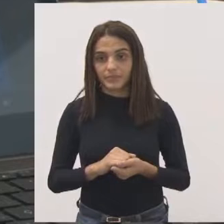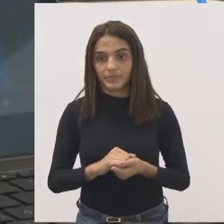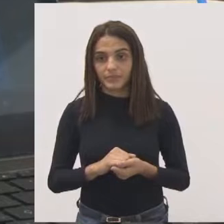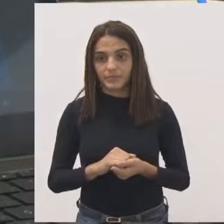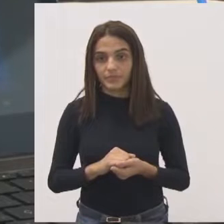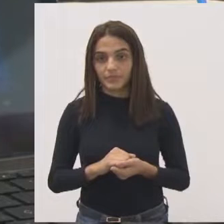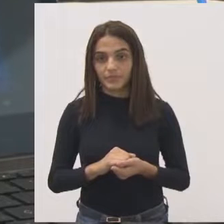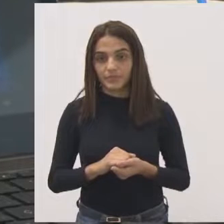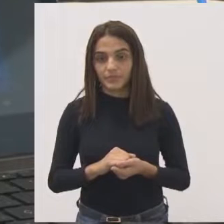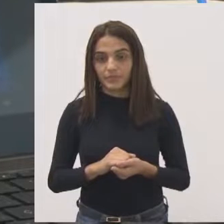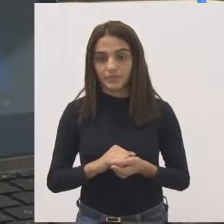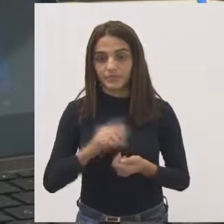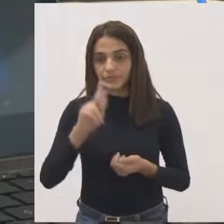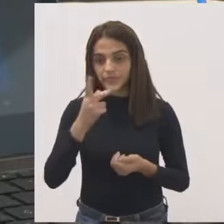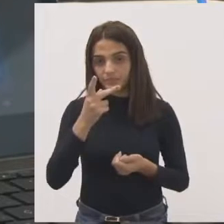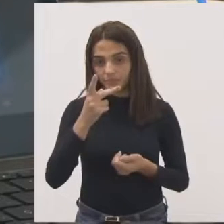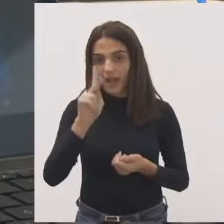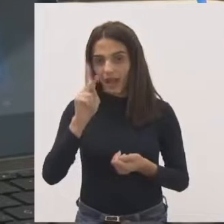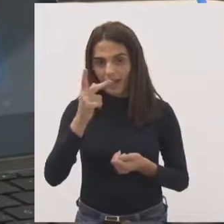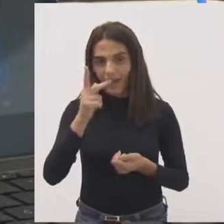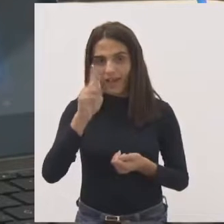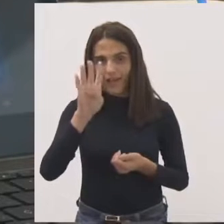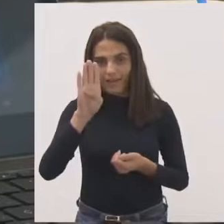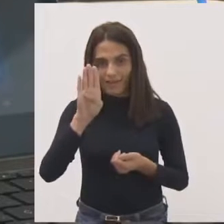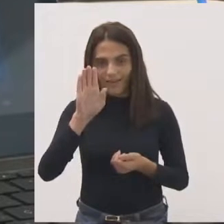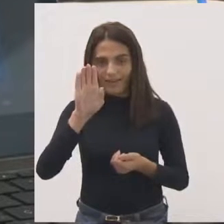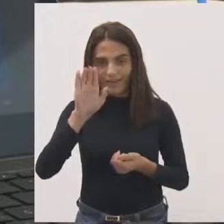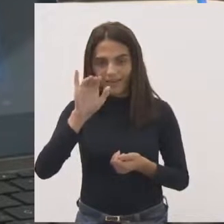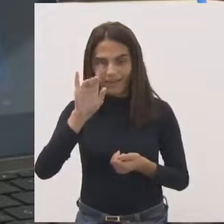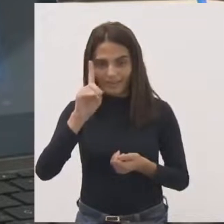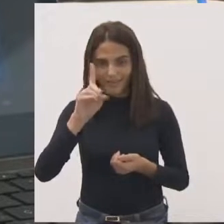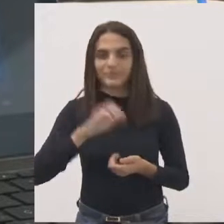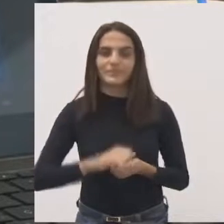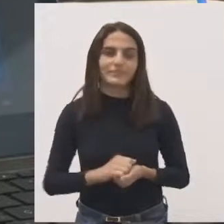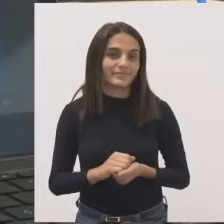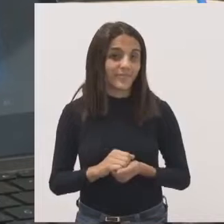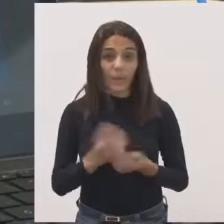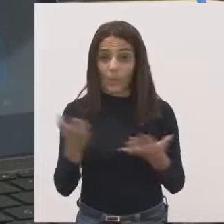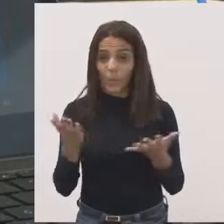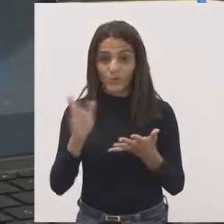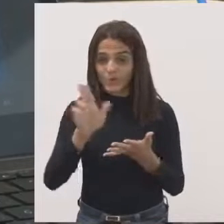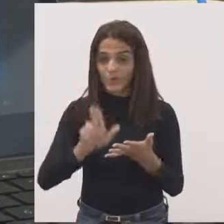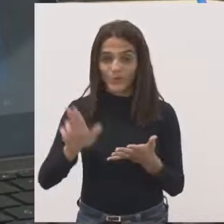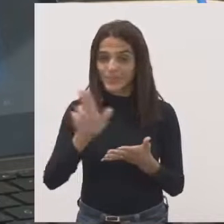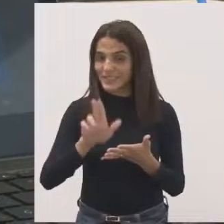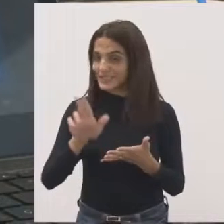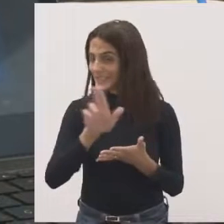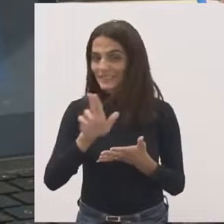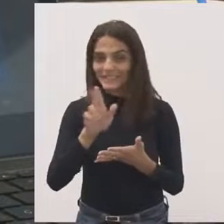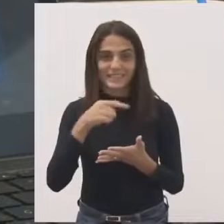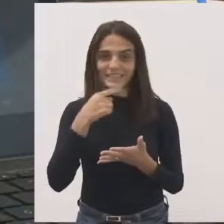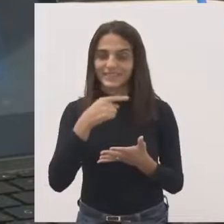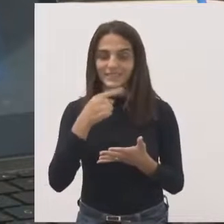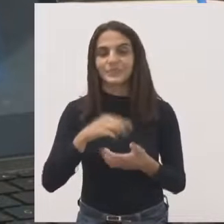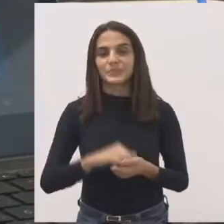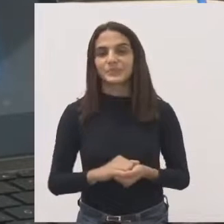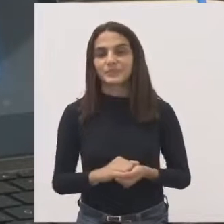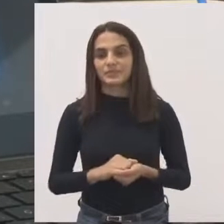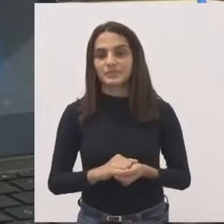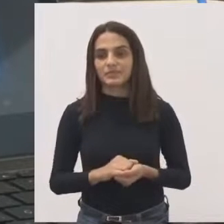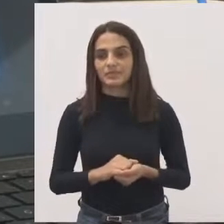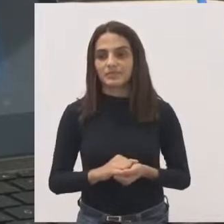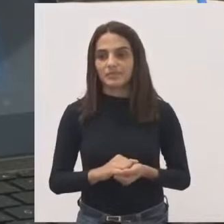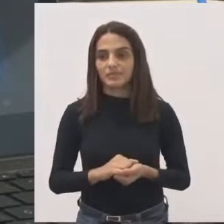passado de HD, que a gente falava muito HD, que agora o HD já caiu por terra, né? Ninguém mais usa o HD, tá bom? Então,